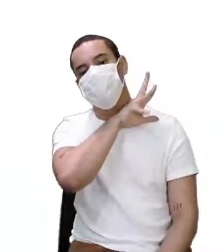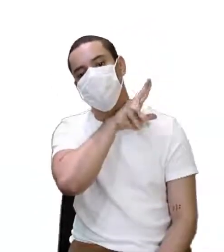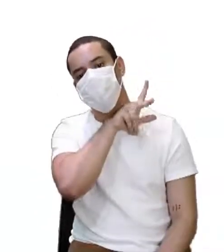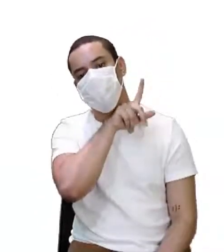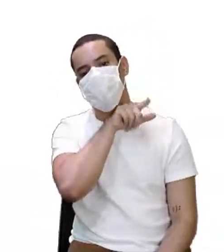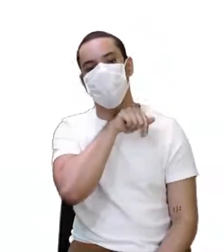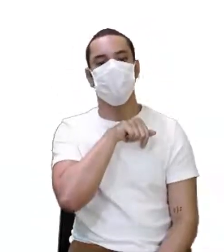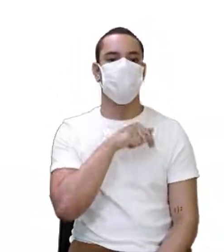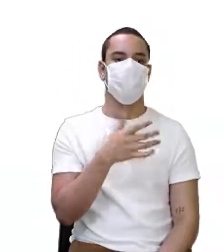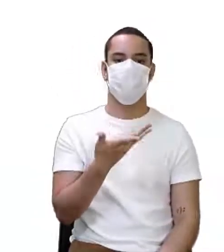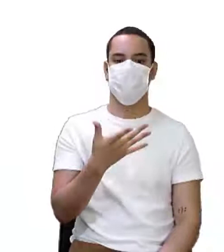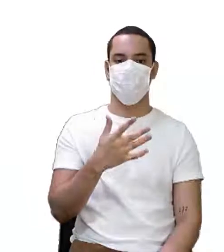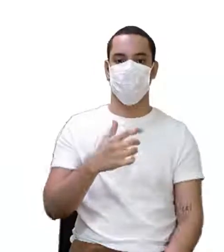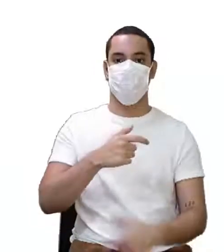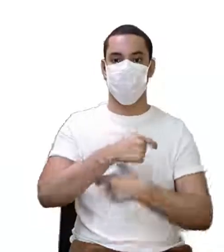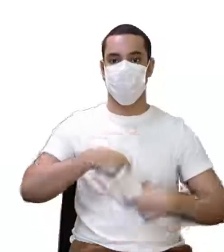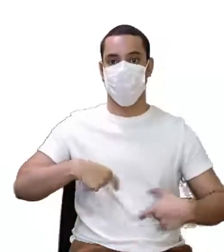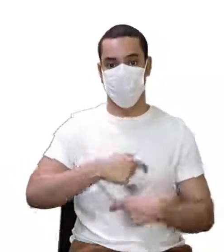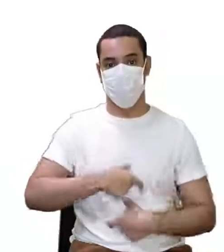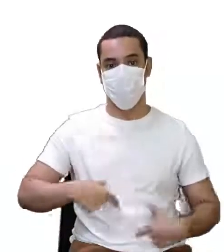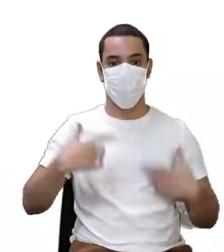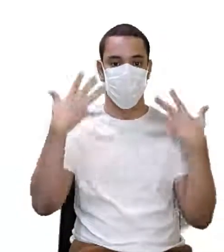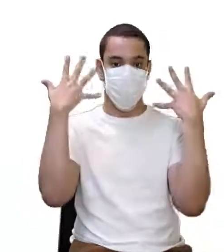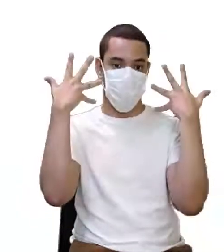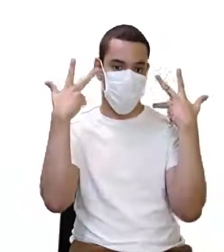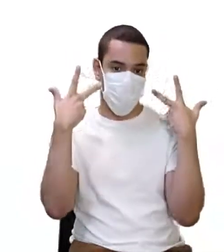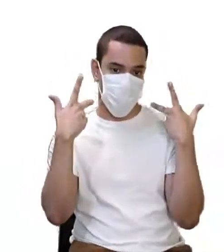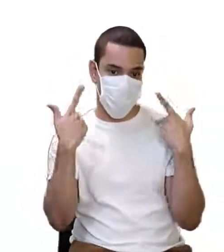com portes diferentes,